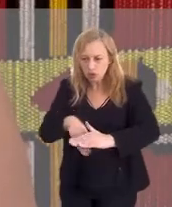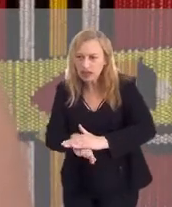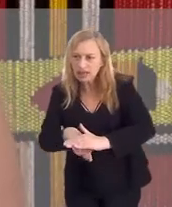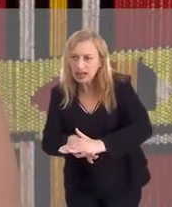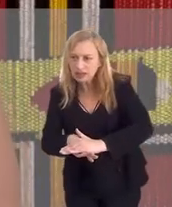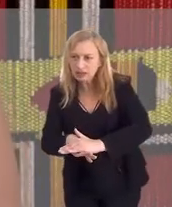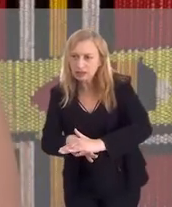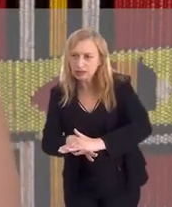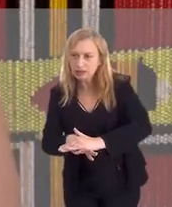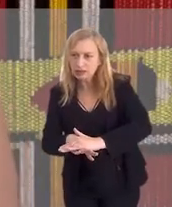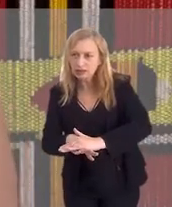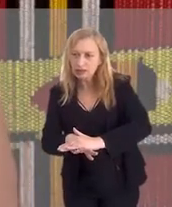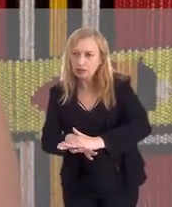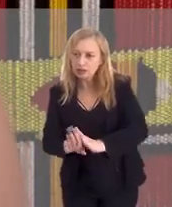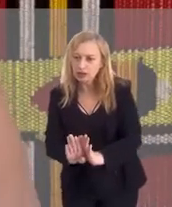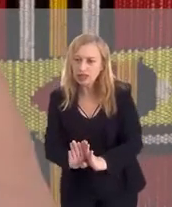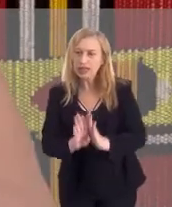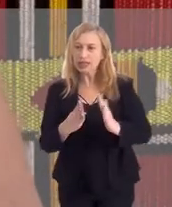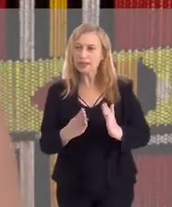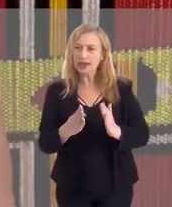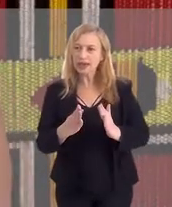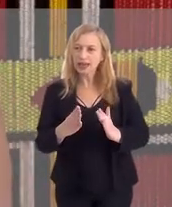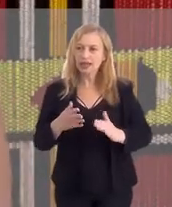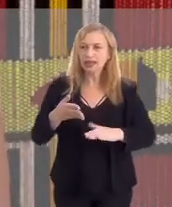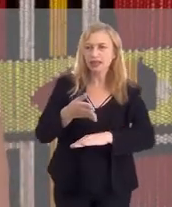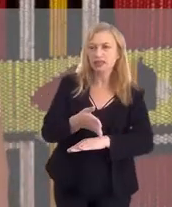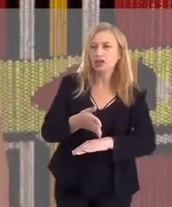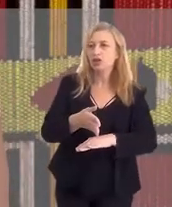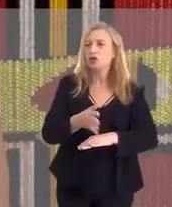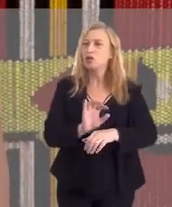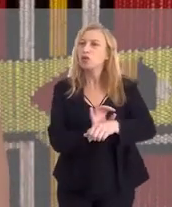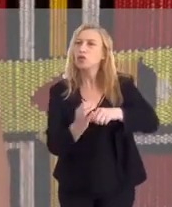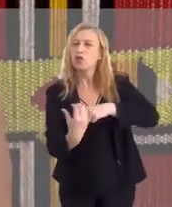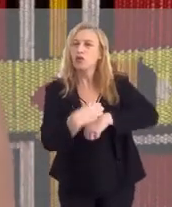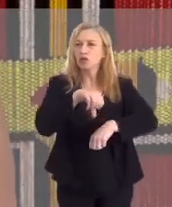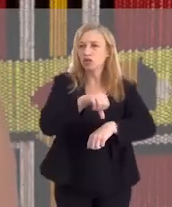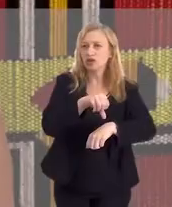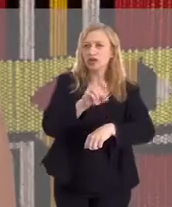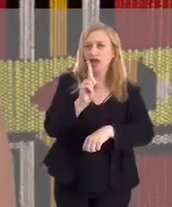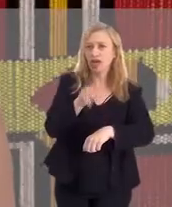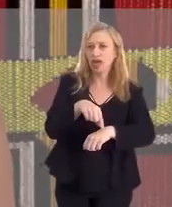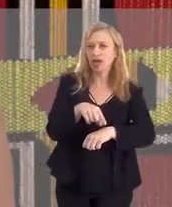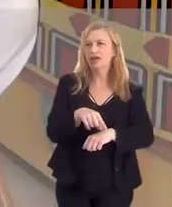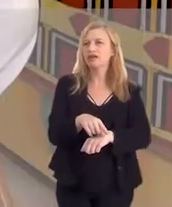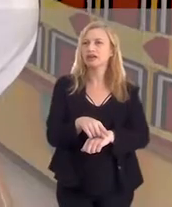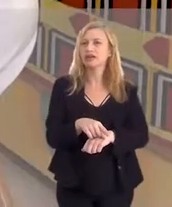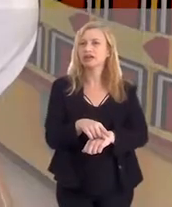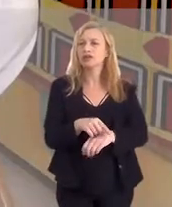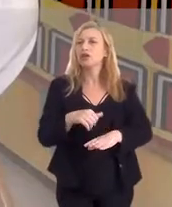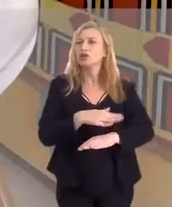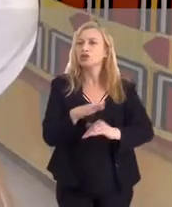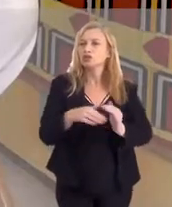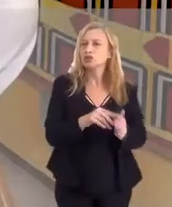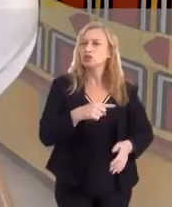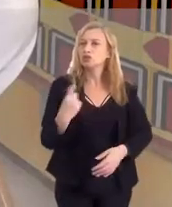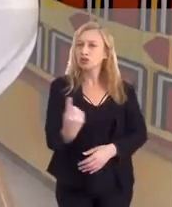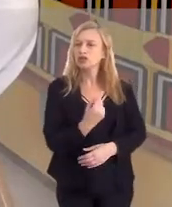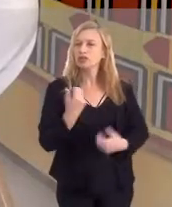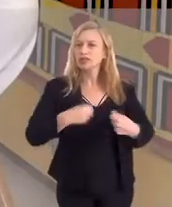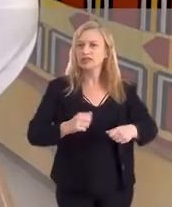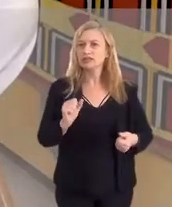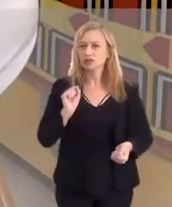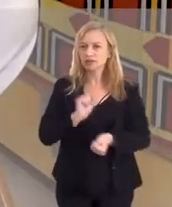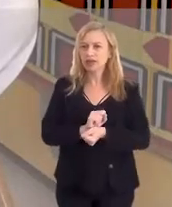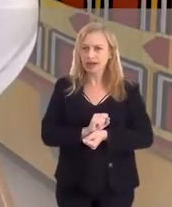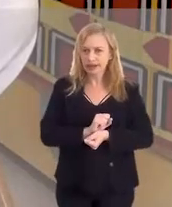preciosa, porque gera ganância. Então, o Covid nada mais é do que todos nós temos